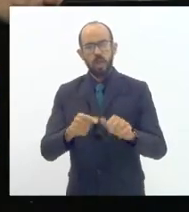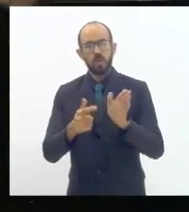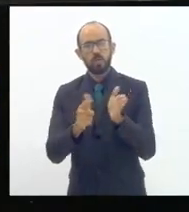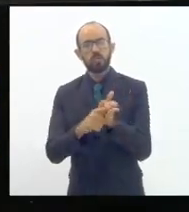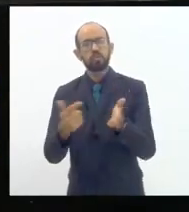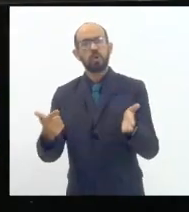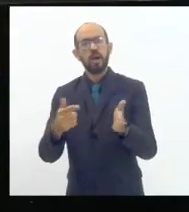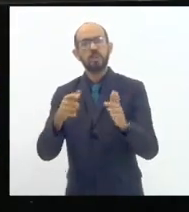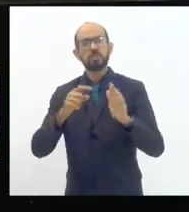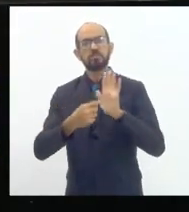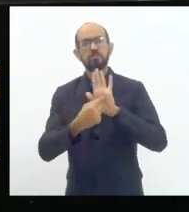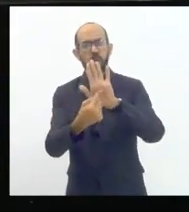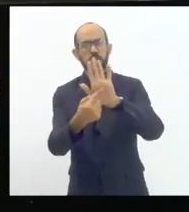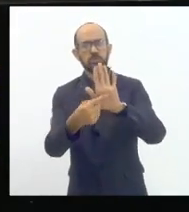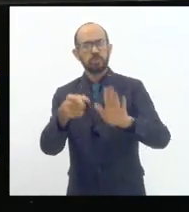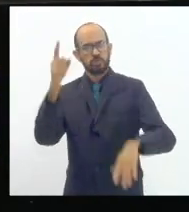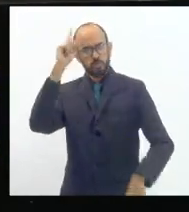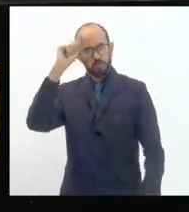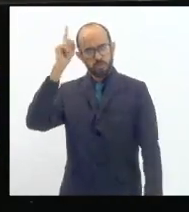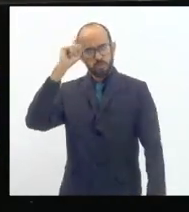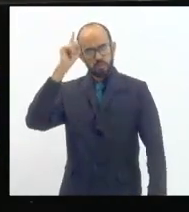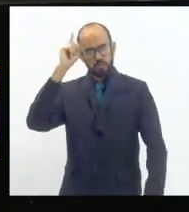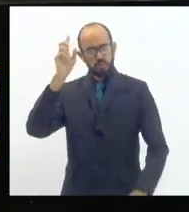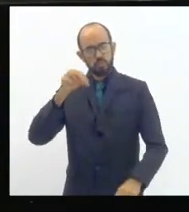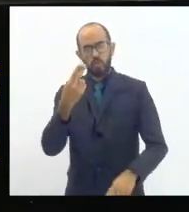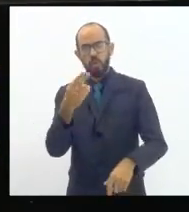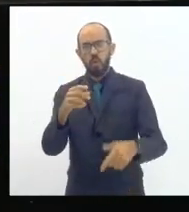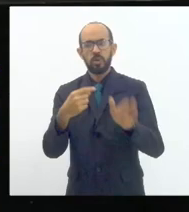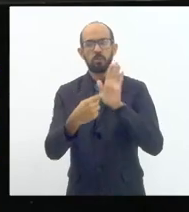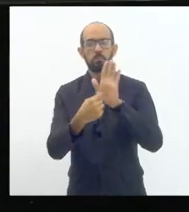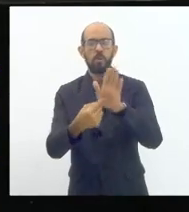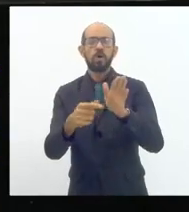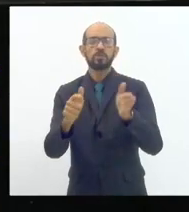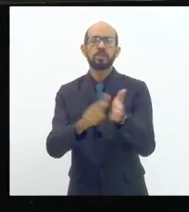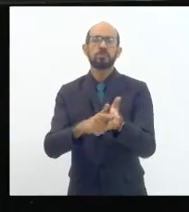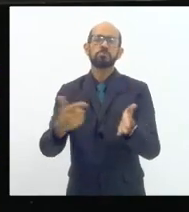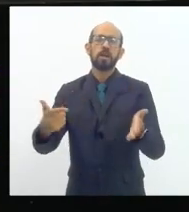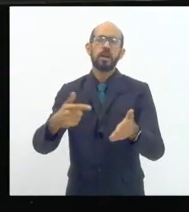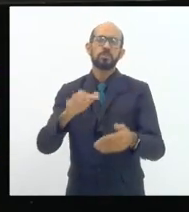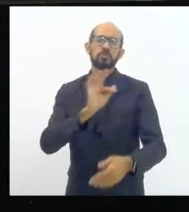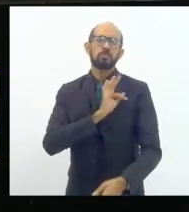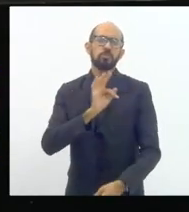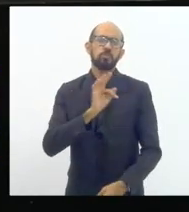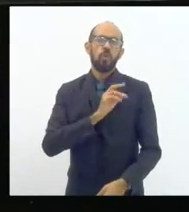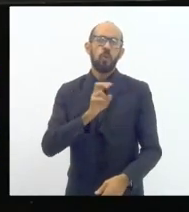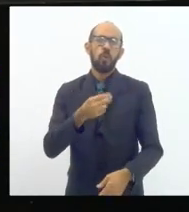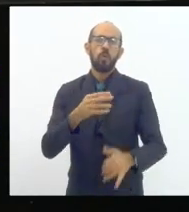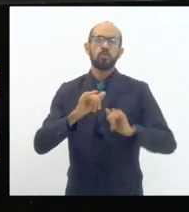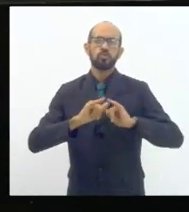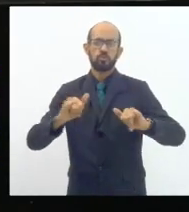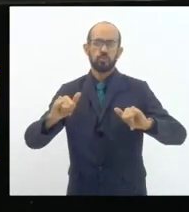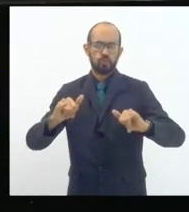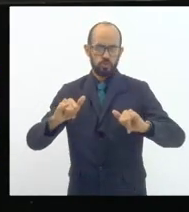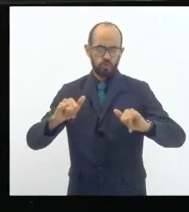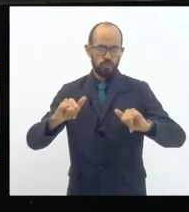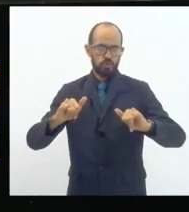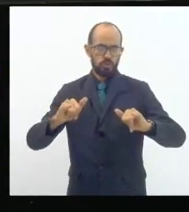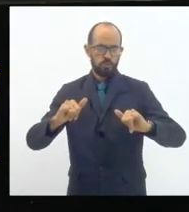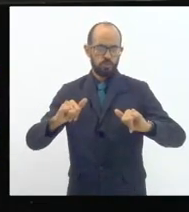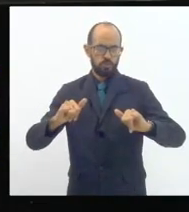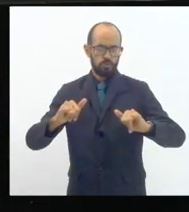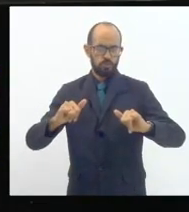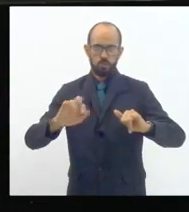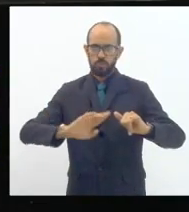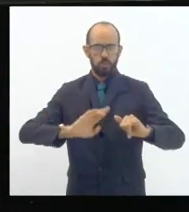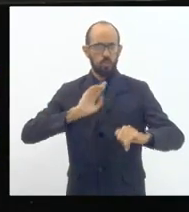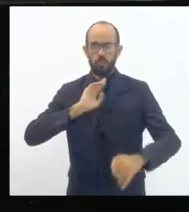os dias, mais nas páginas policiais do que nas páginas de notícia e dar a informação para as pessoas.